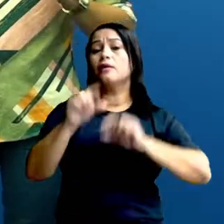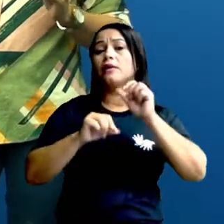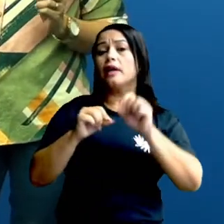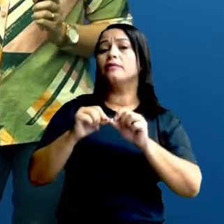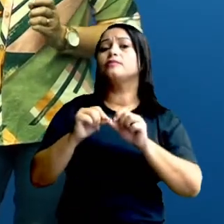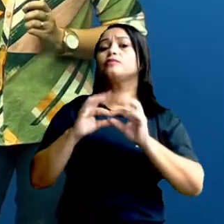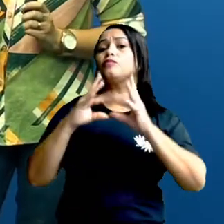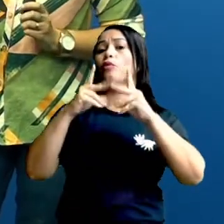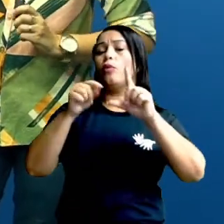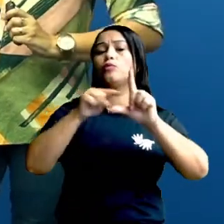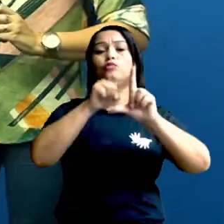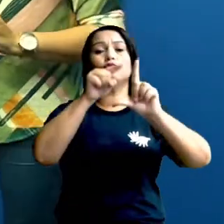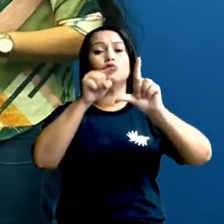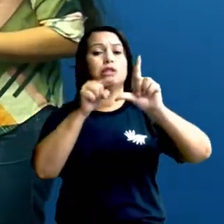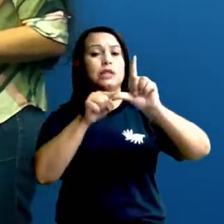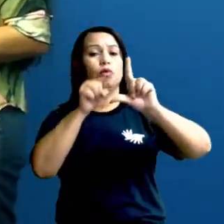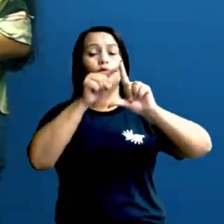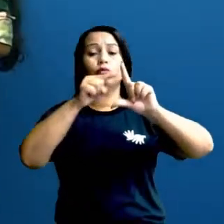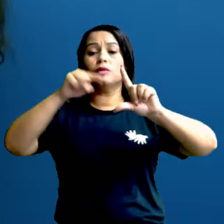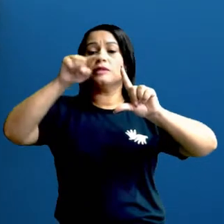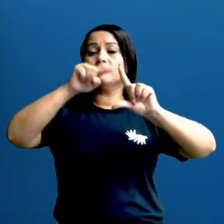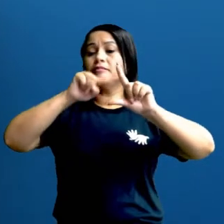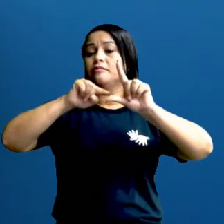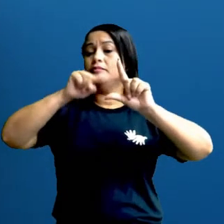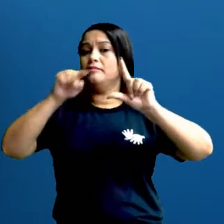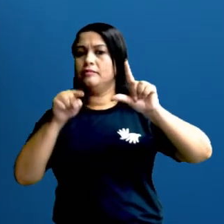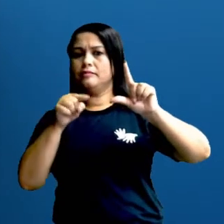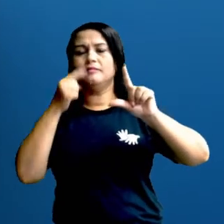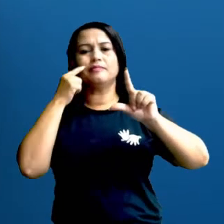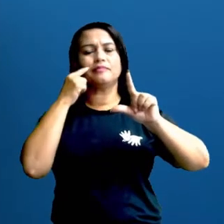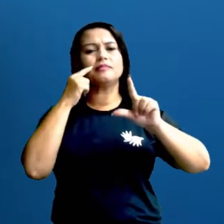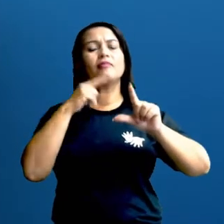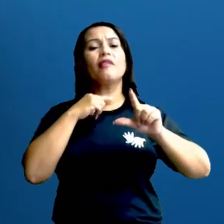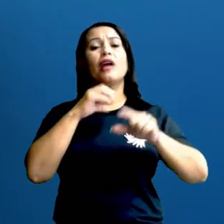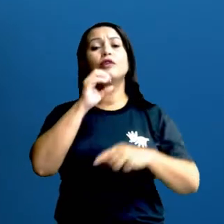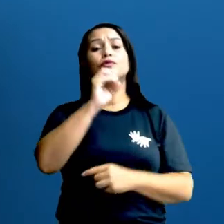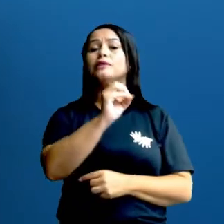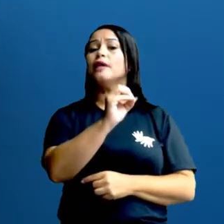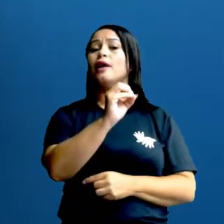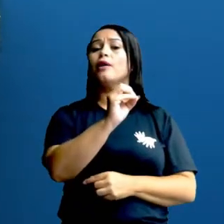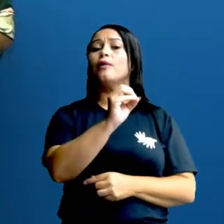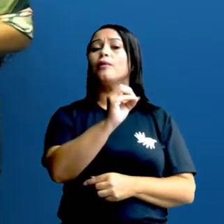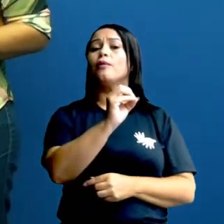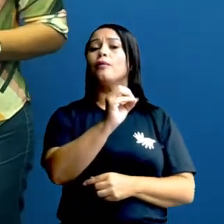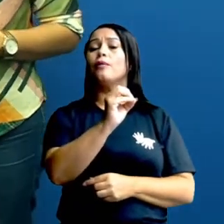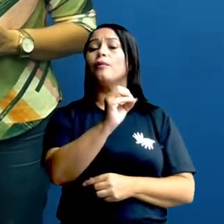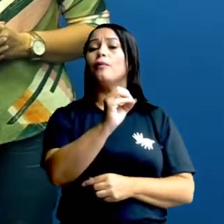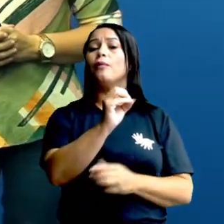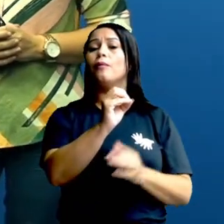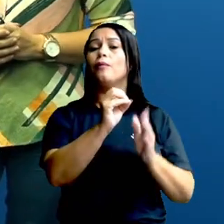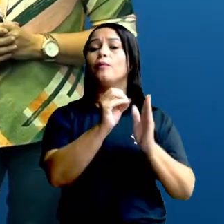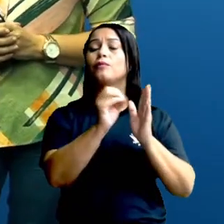temos todos os ângulos Tá bem então ó vai do zero até